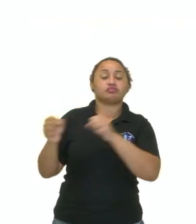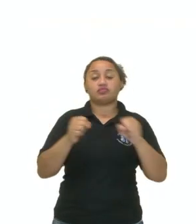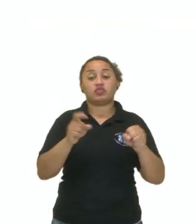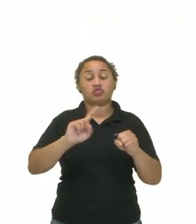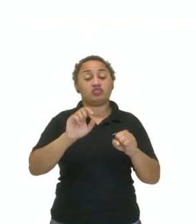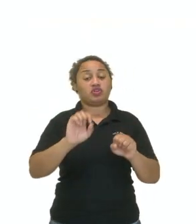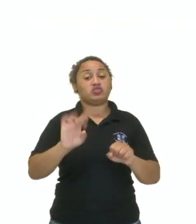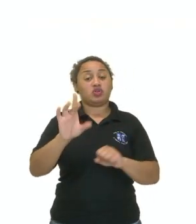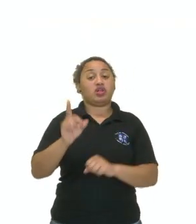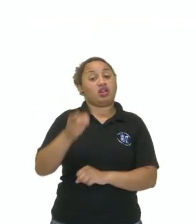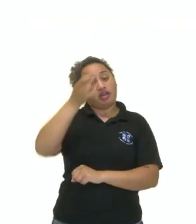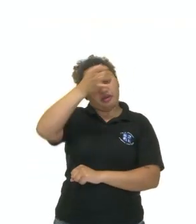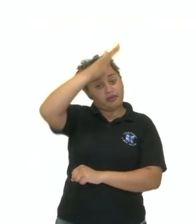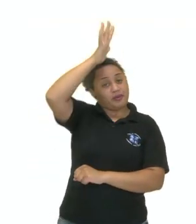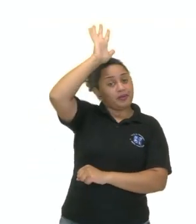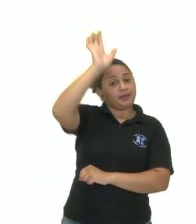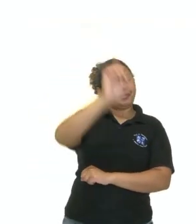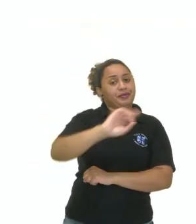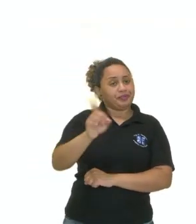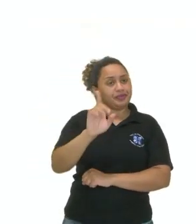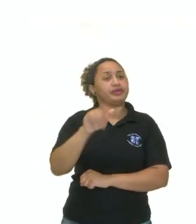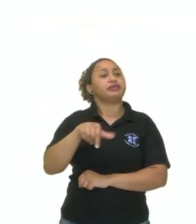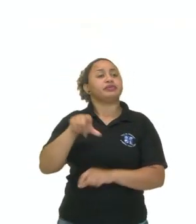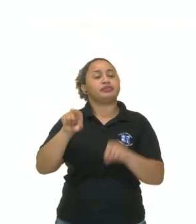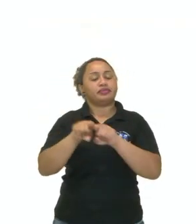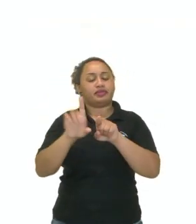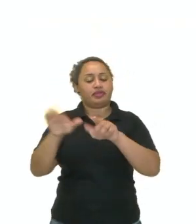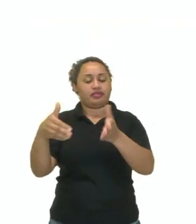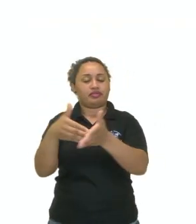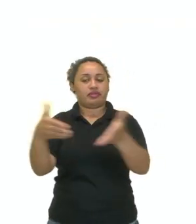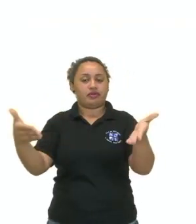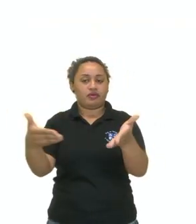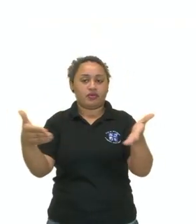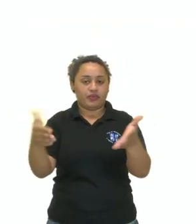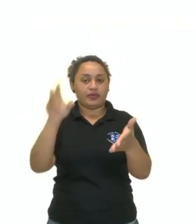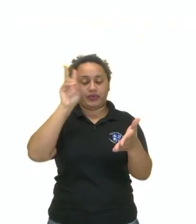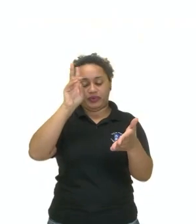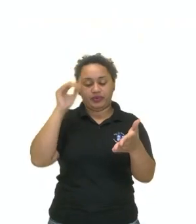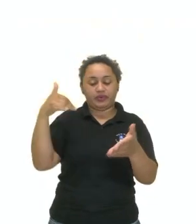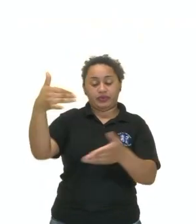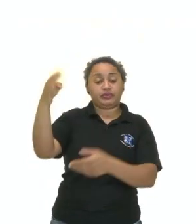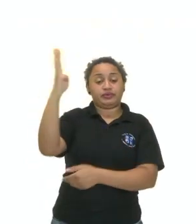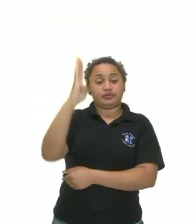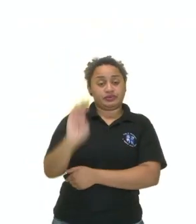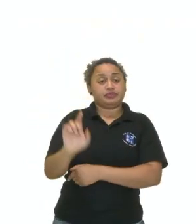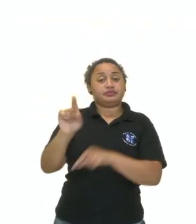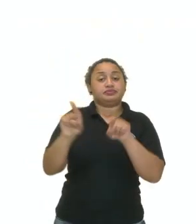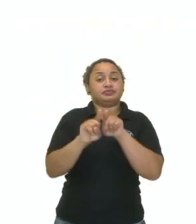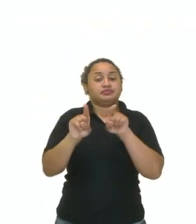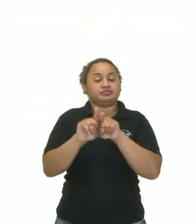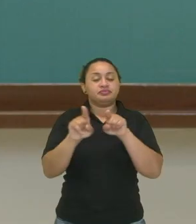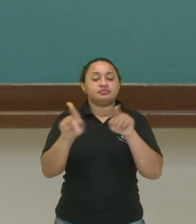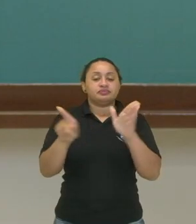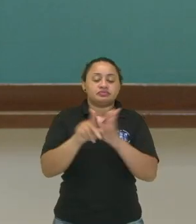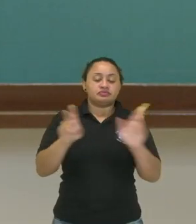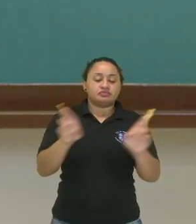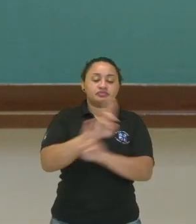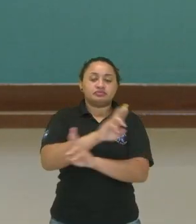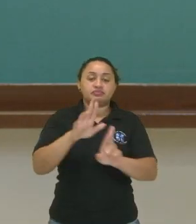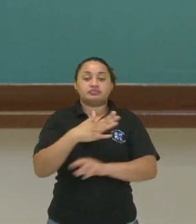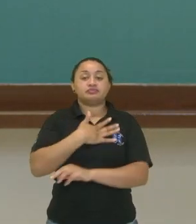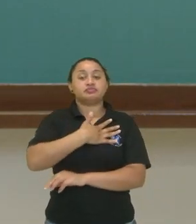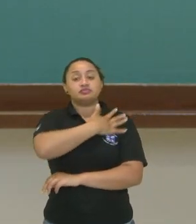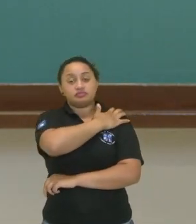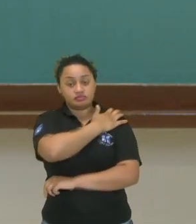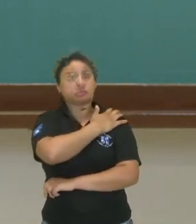romana, não. Até na atualidade, a história do Brasil está relacionada com o exército. Inclusive, os